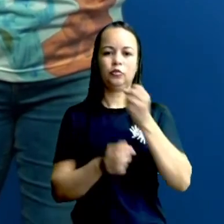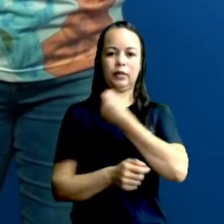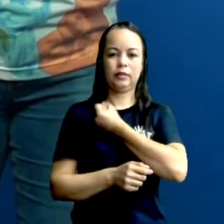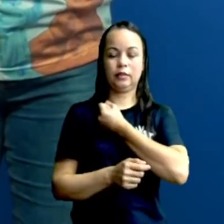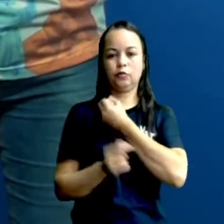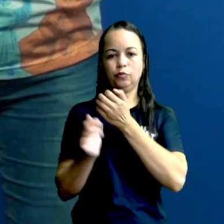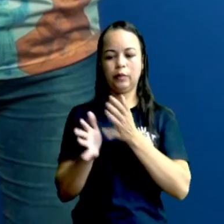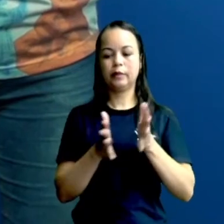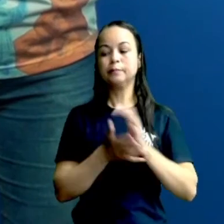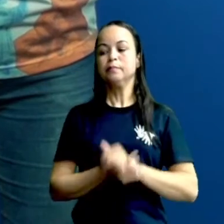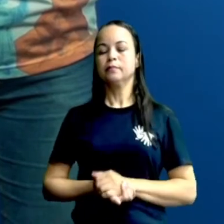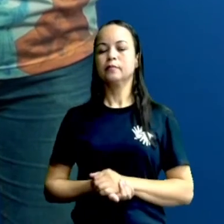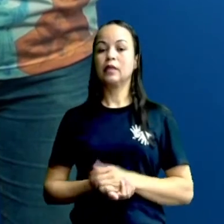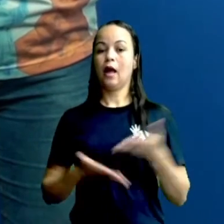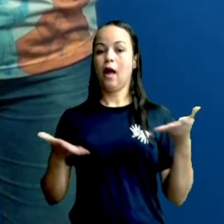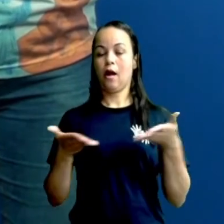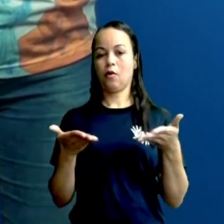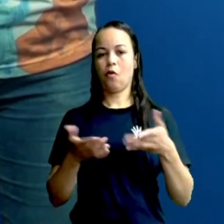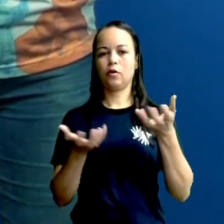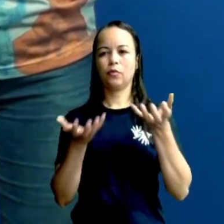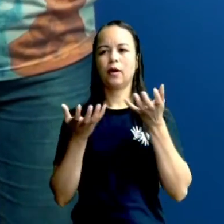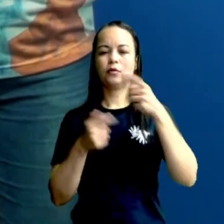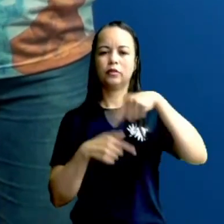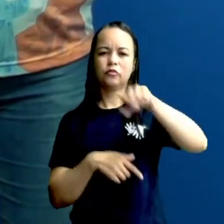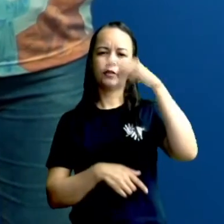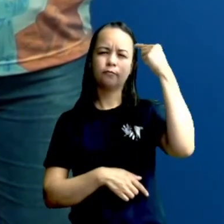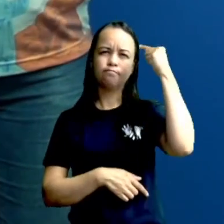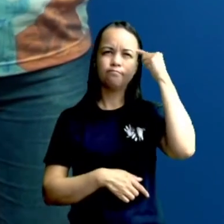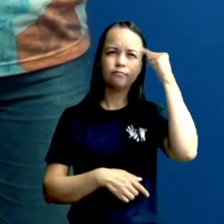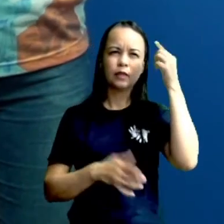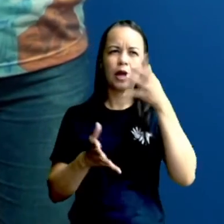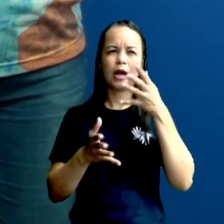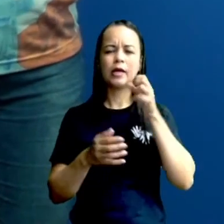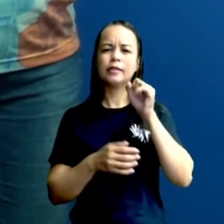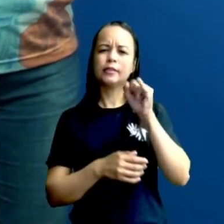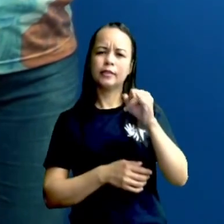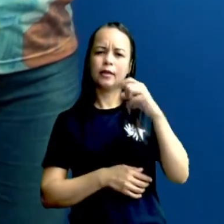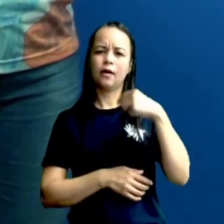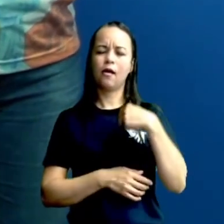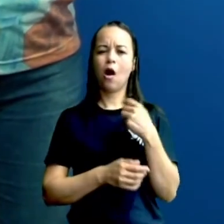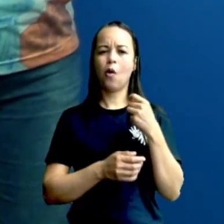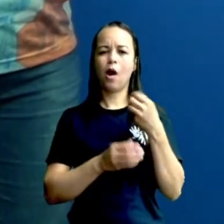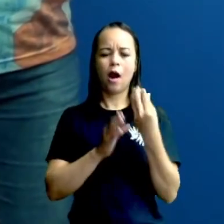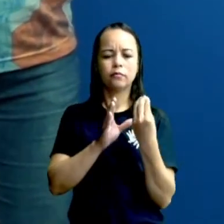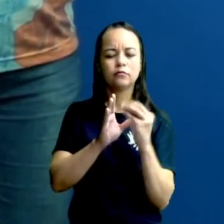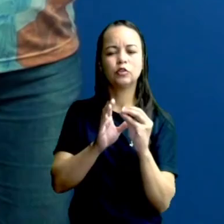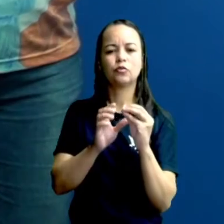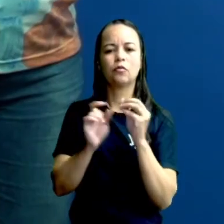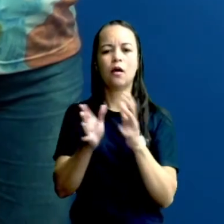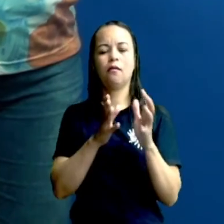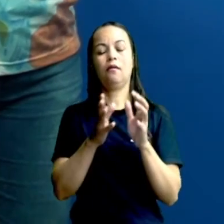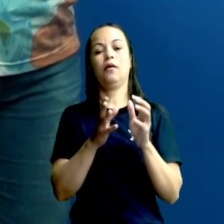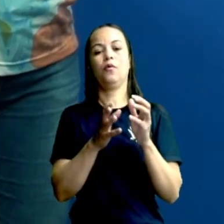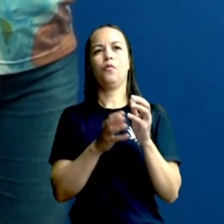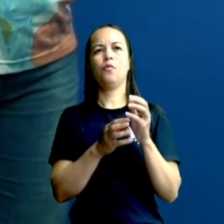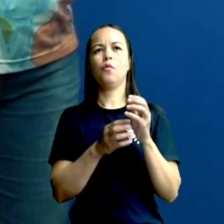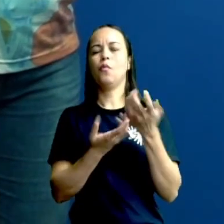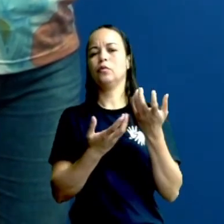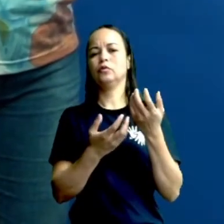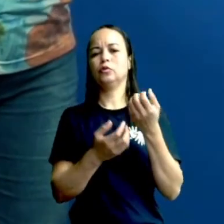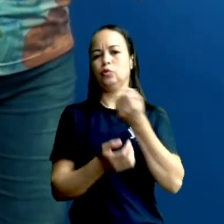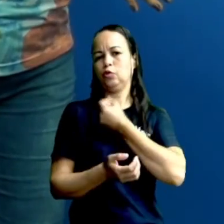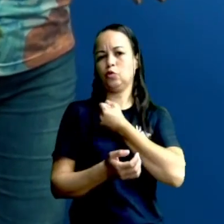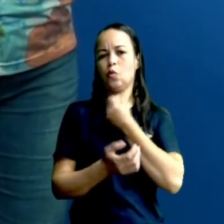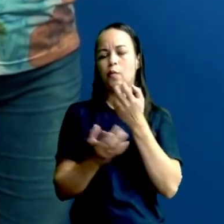numérica, ok? Mas aqui eu quero que você entenda, tenha a ideia de que se eu adicionar a uma das parcelas ou a um